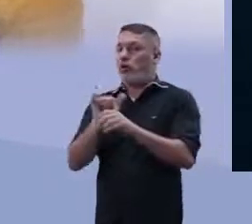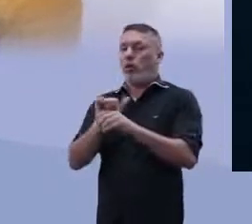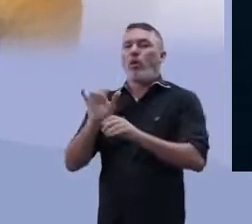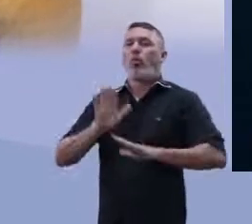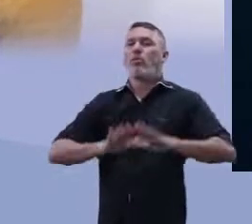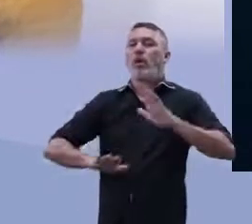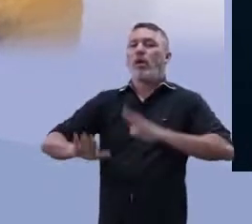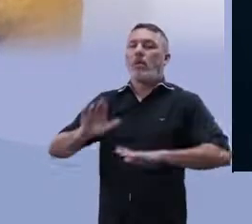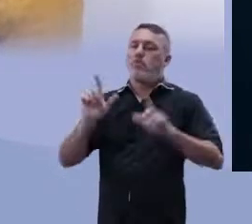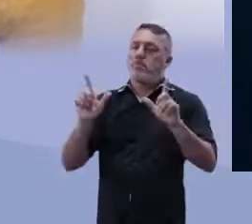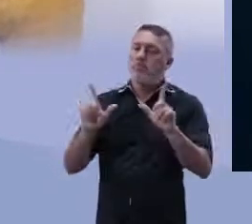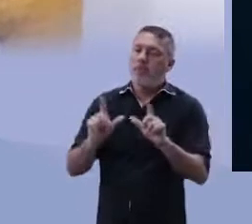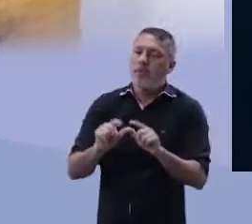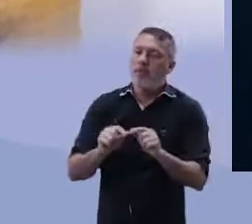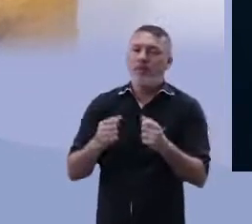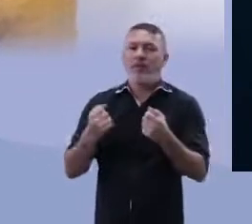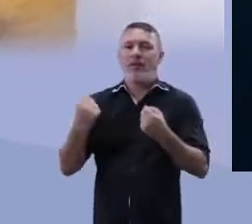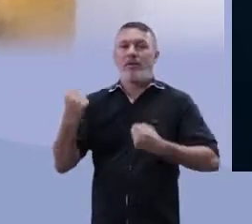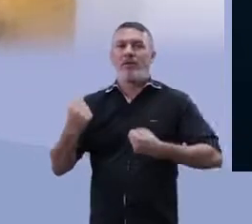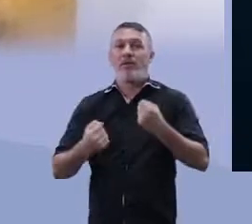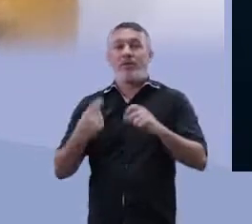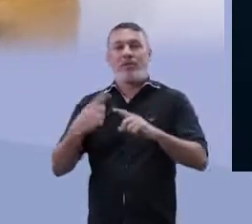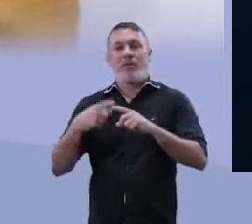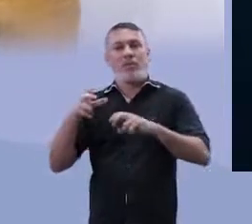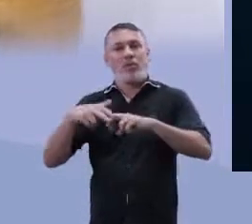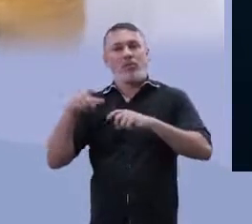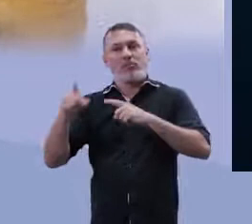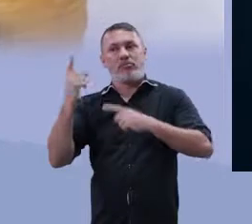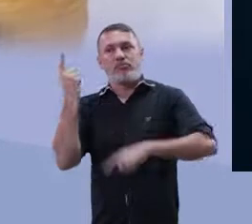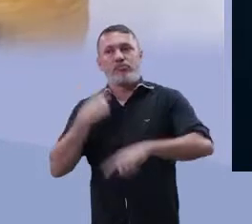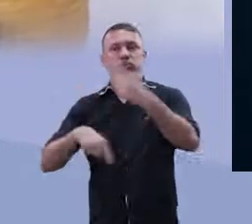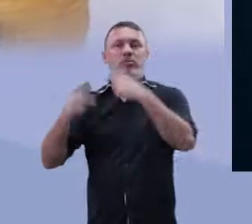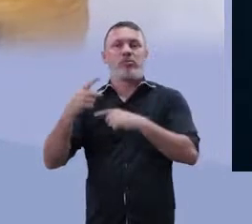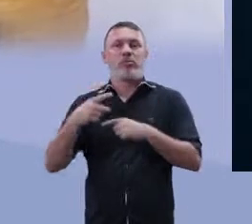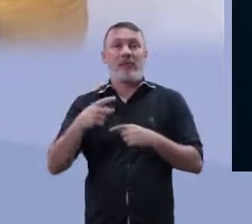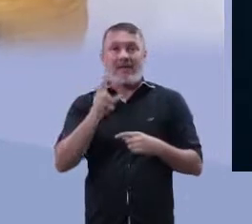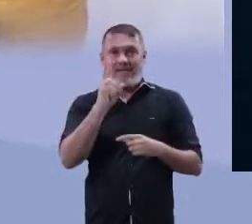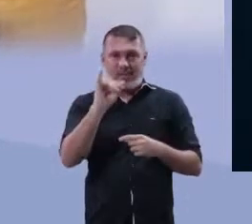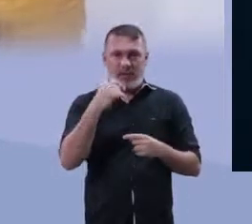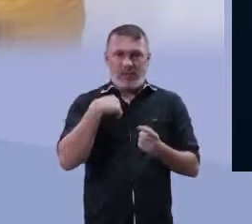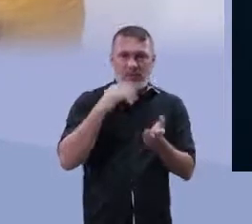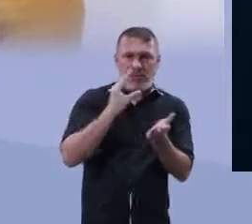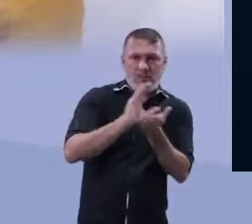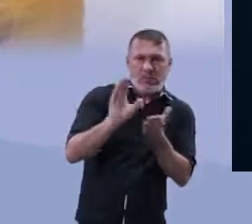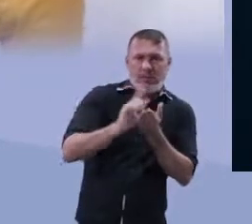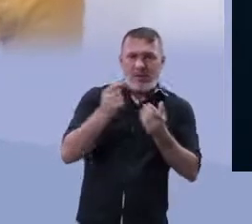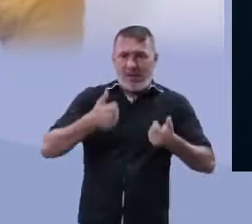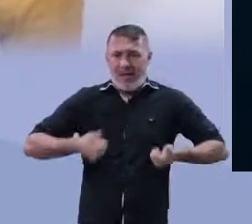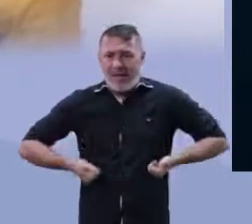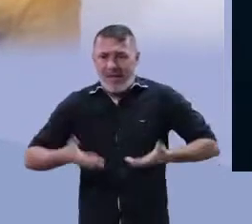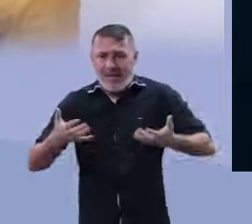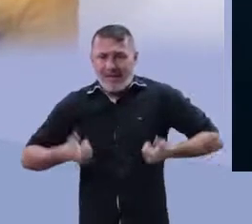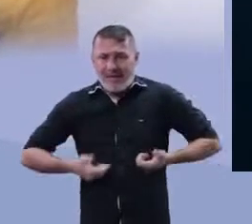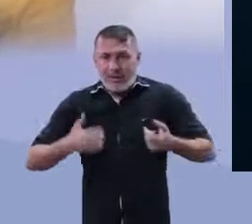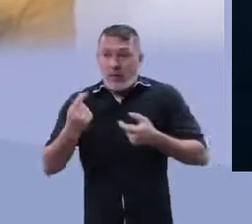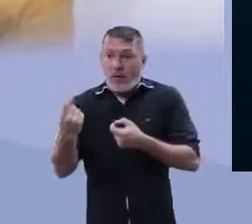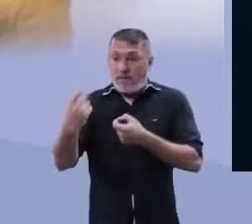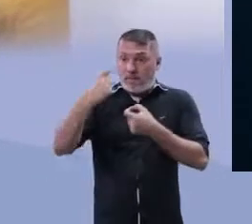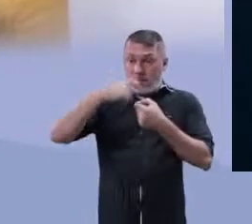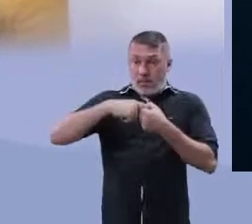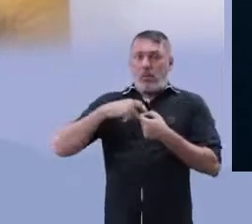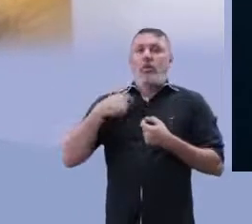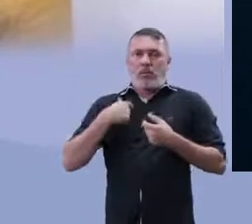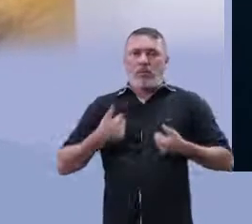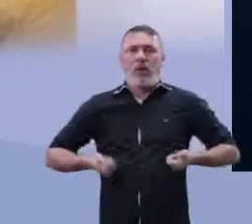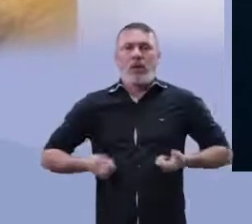Por quê? Porque você só vai investir em produzir algo depois que isso já lhe deu um lucro garantido. E